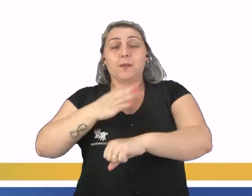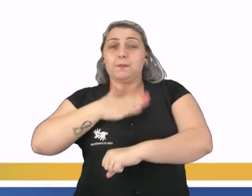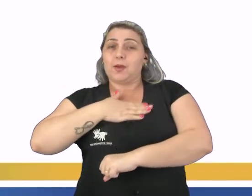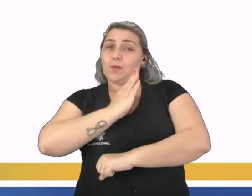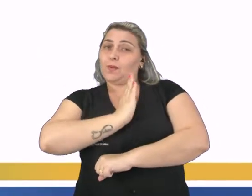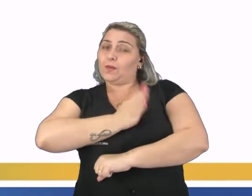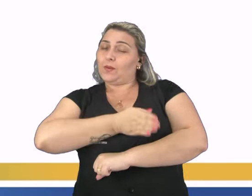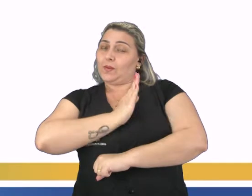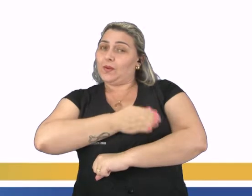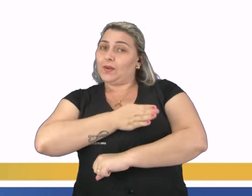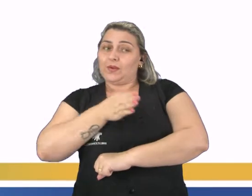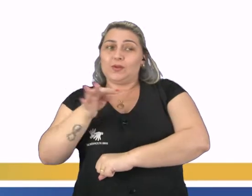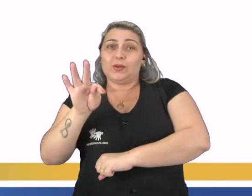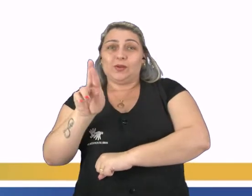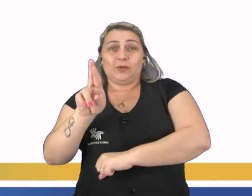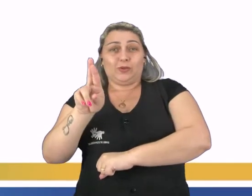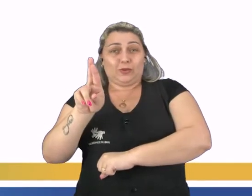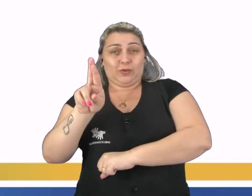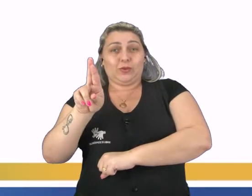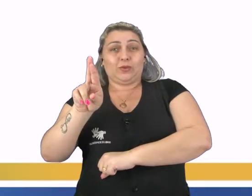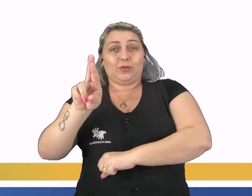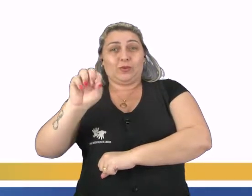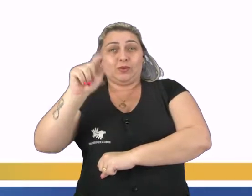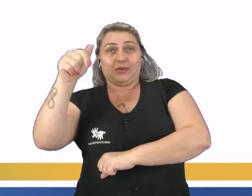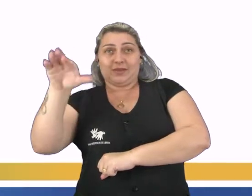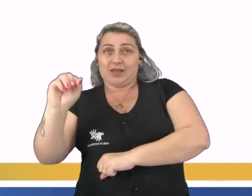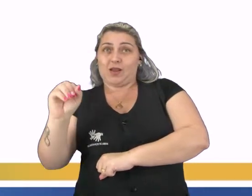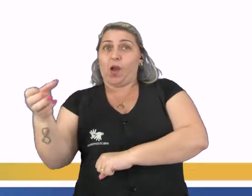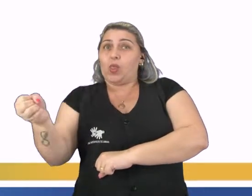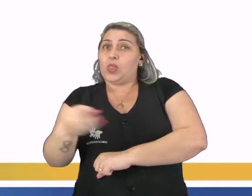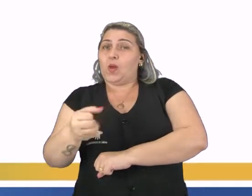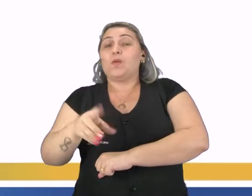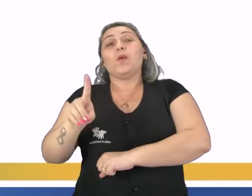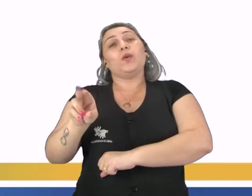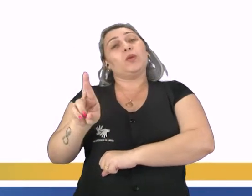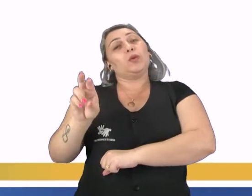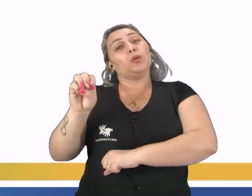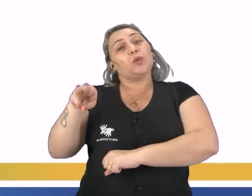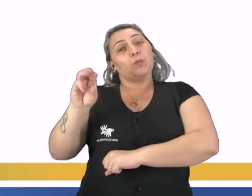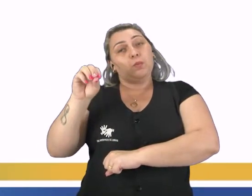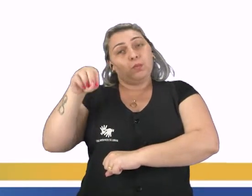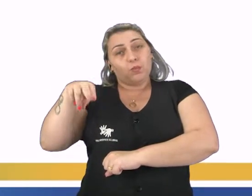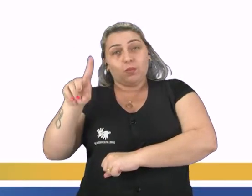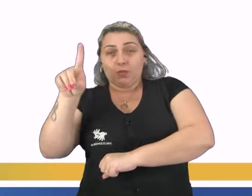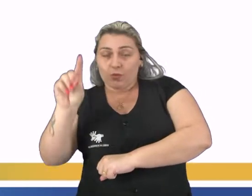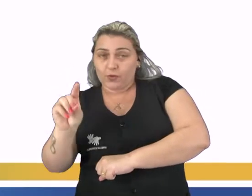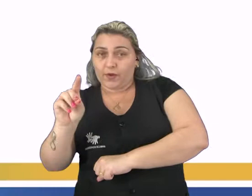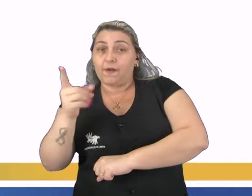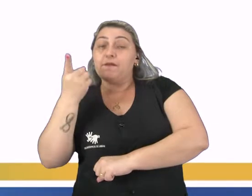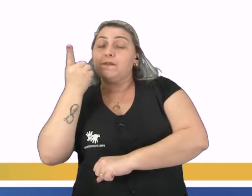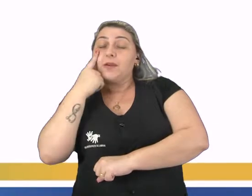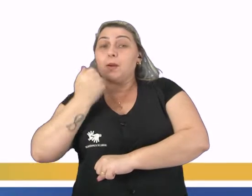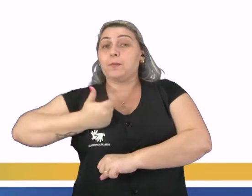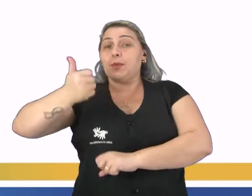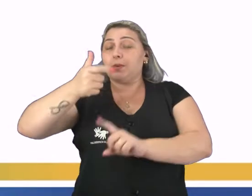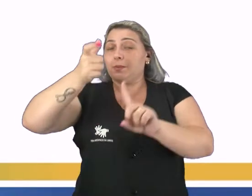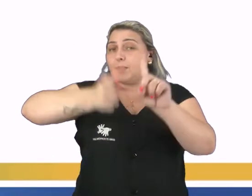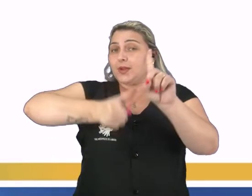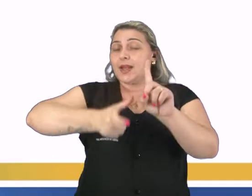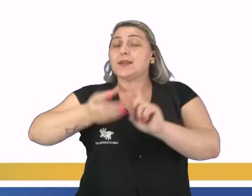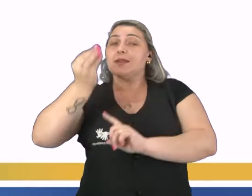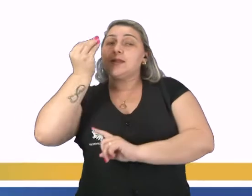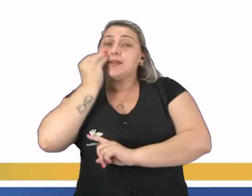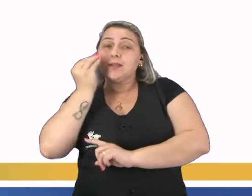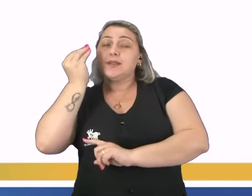morre de paixão por tuzão. É o novo Drummond. Vejam, gente, que o primeiro personagem, ele ficou